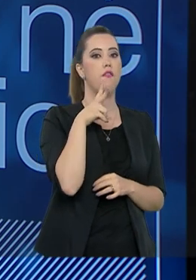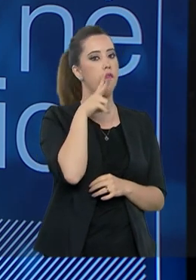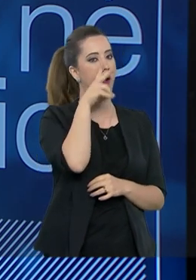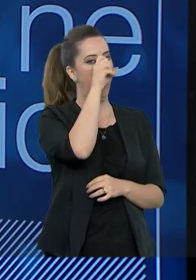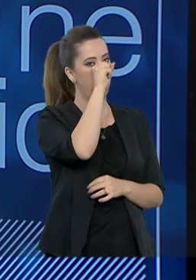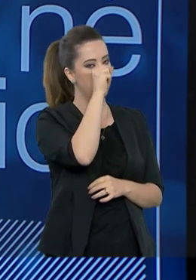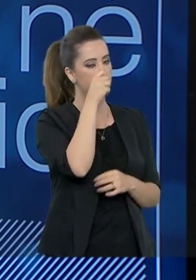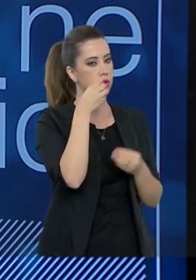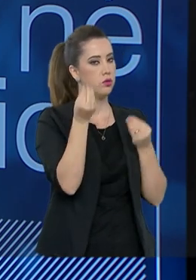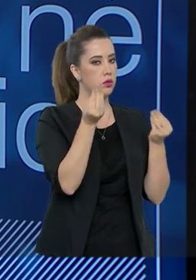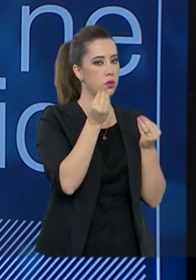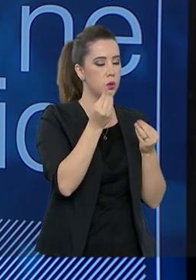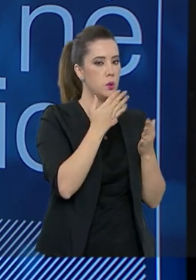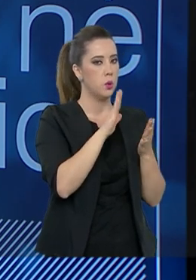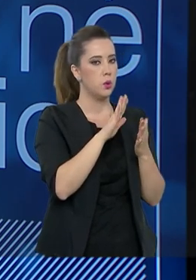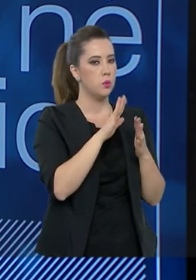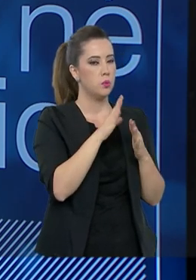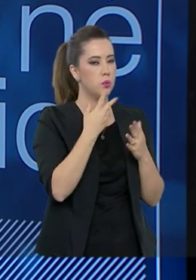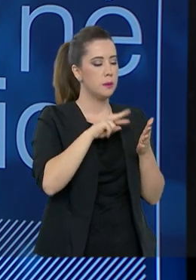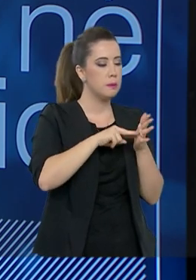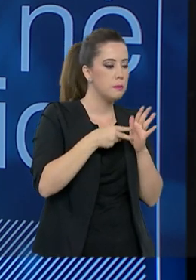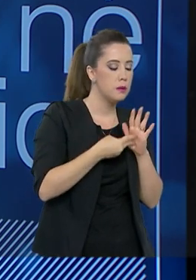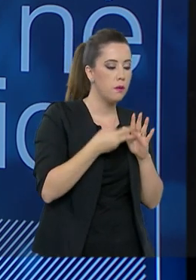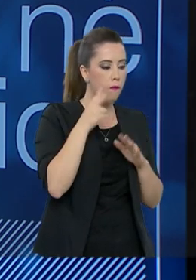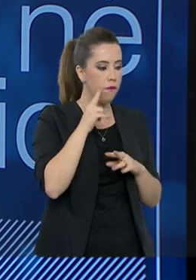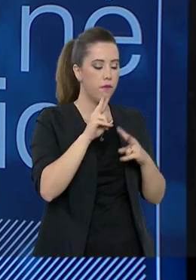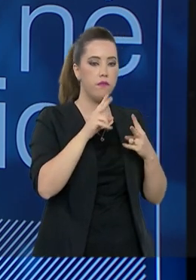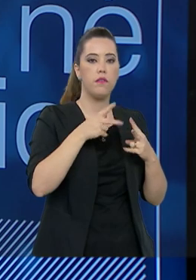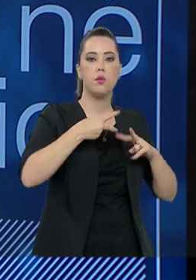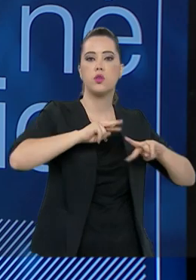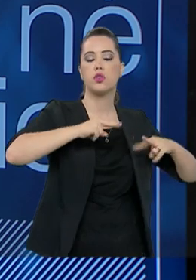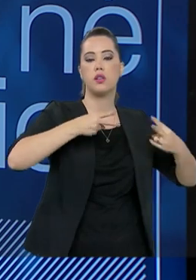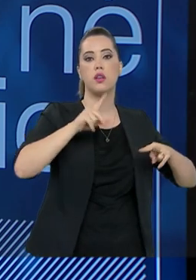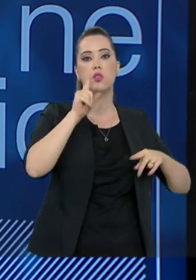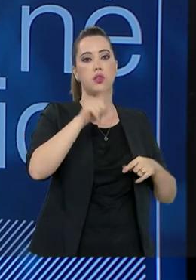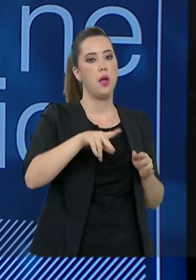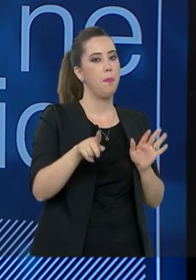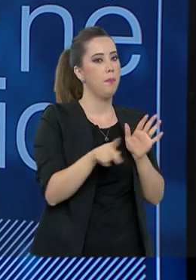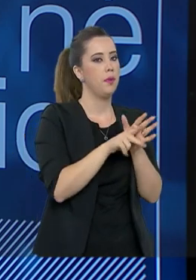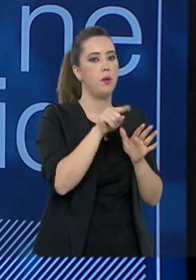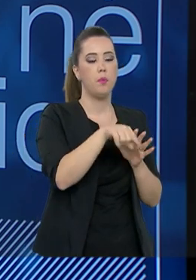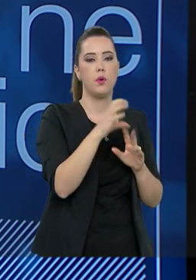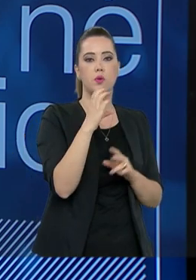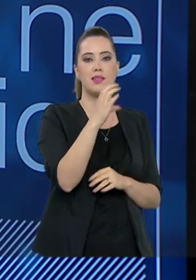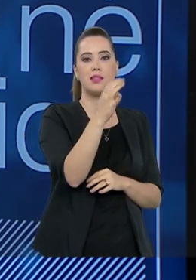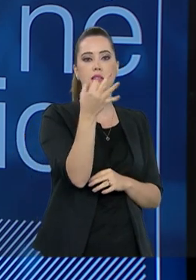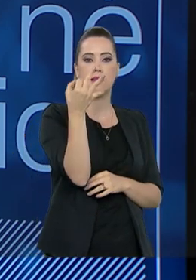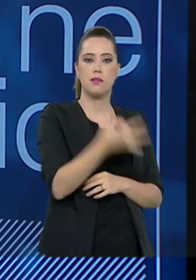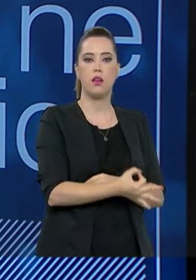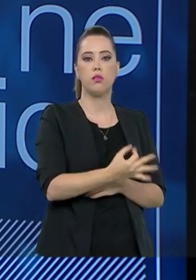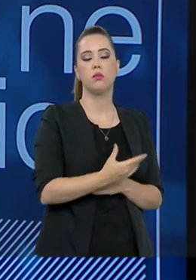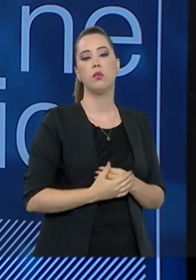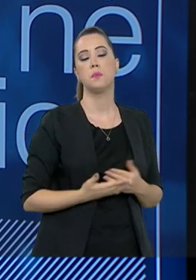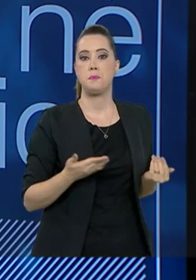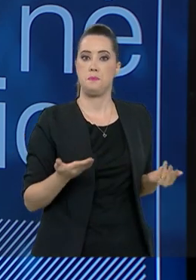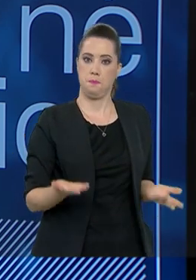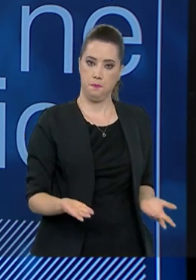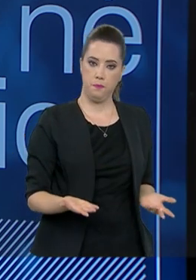A forma como se interpreta uma prova genética é baseada numa ciência muito sólida.